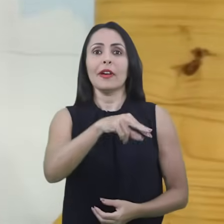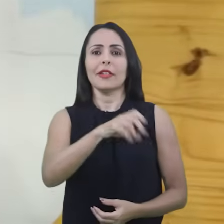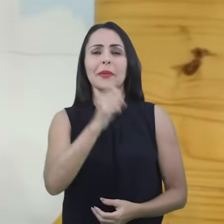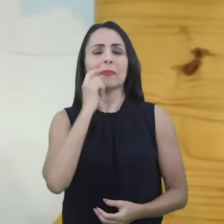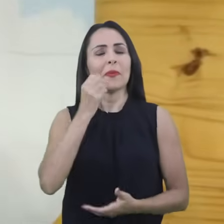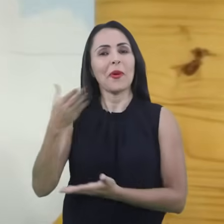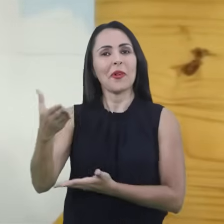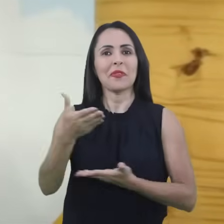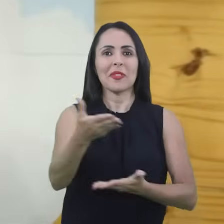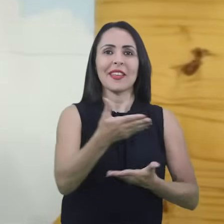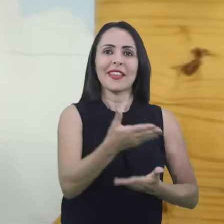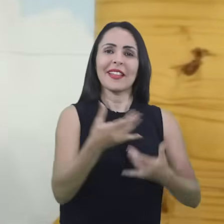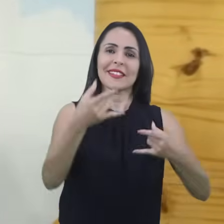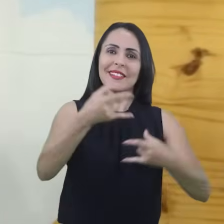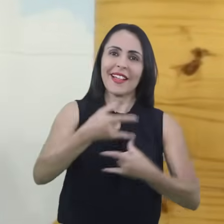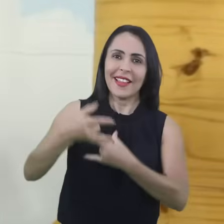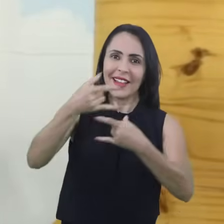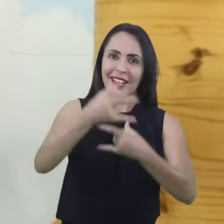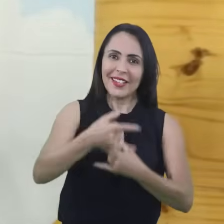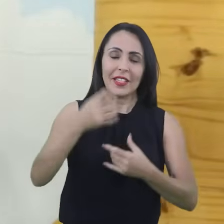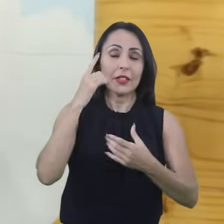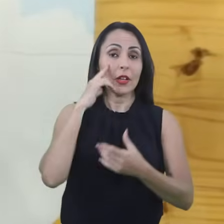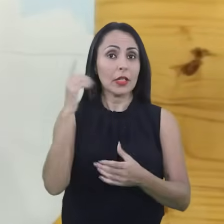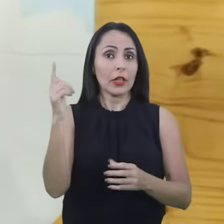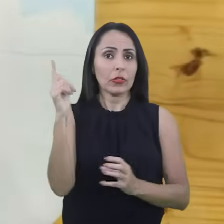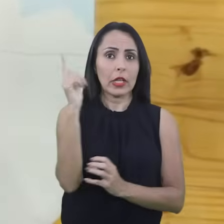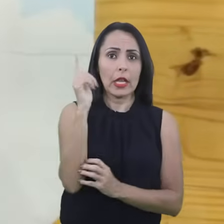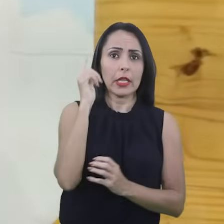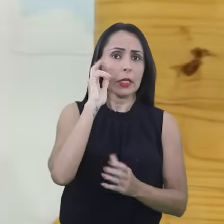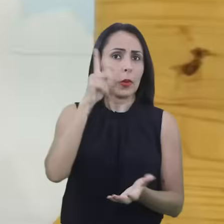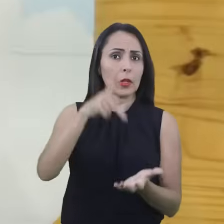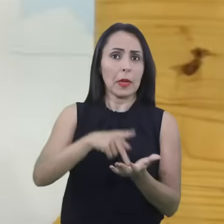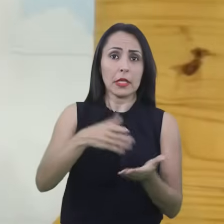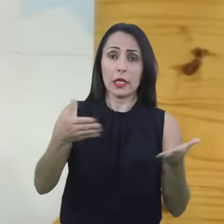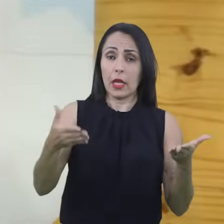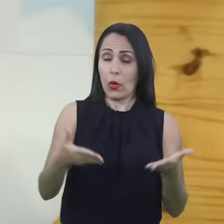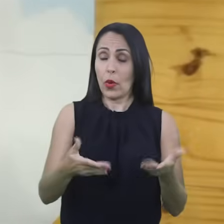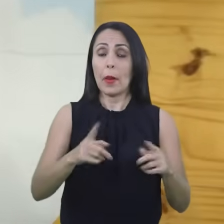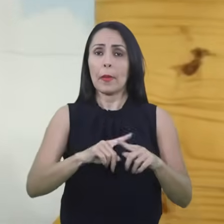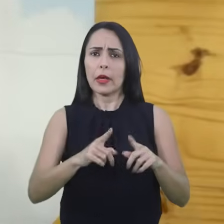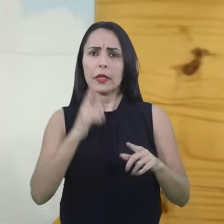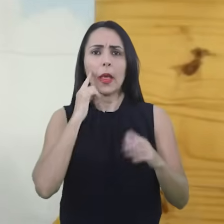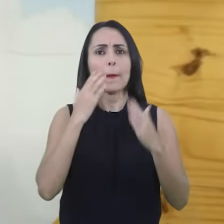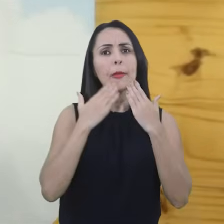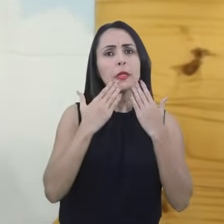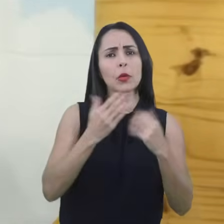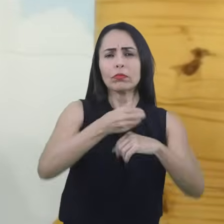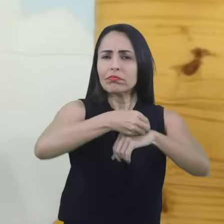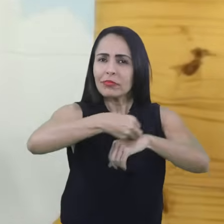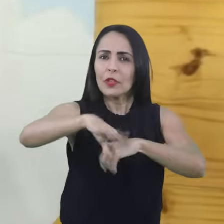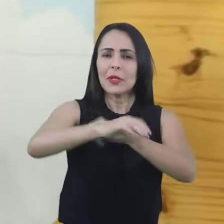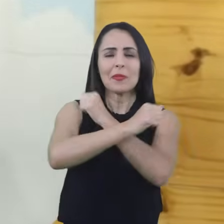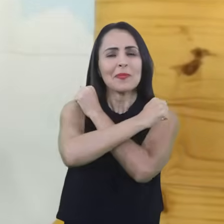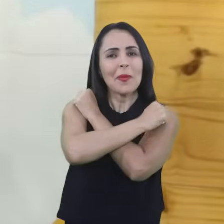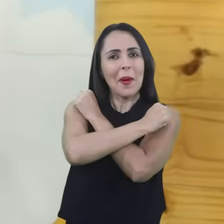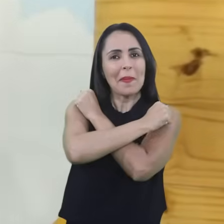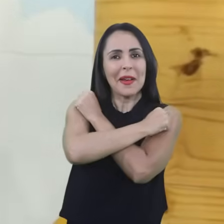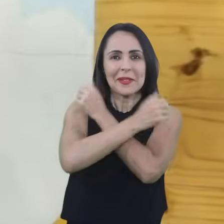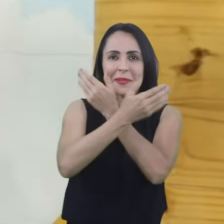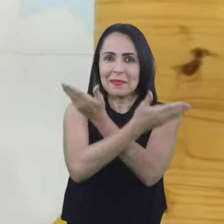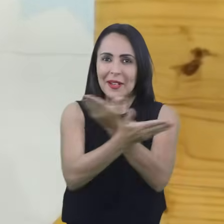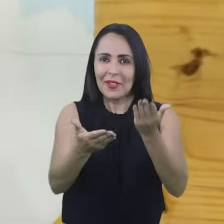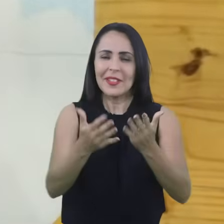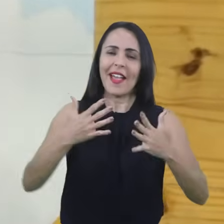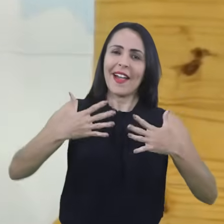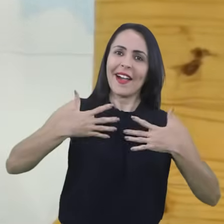as boas-vindas a essa live. Nossa gerente não pôde estar presente nesse momento, mas pediu que transmitíssemos seu abraço caloroso